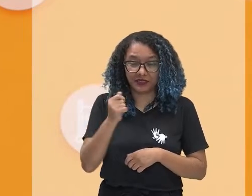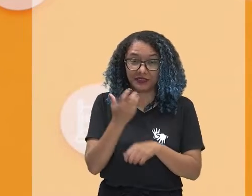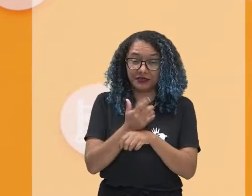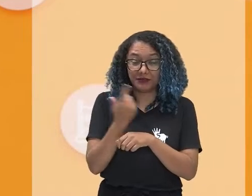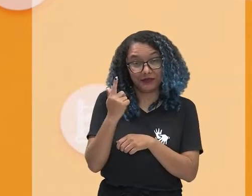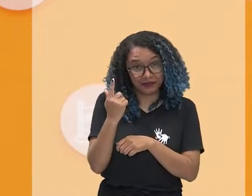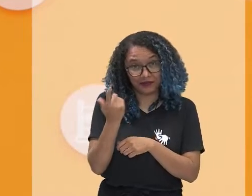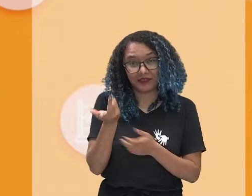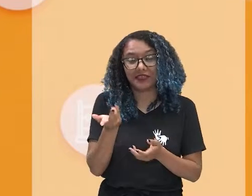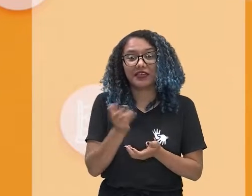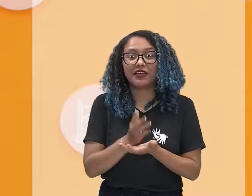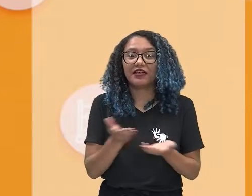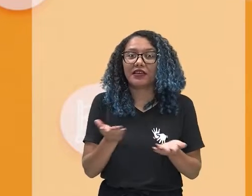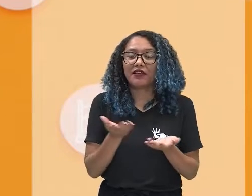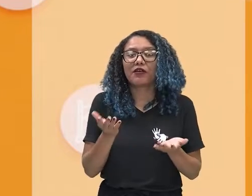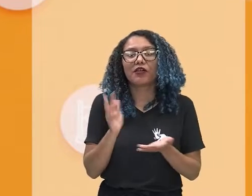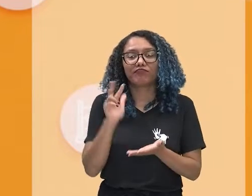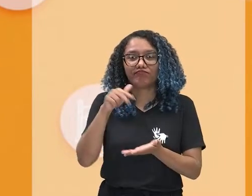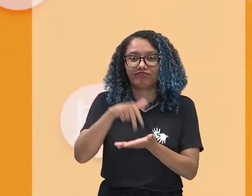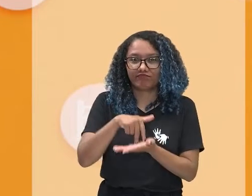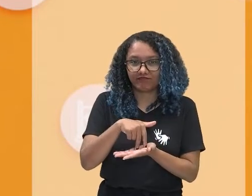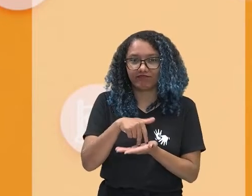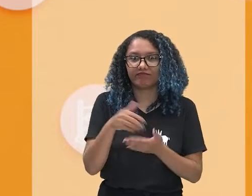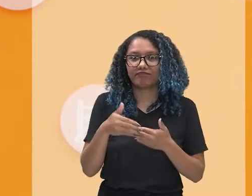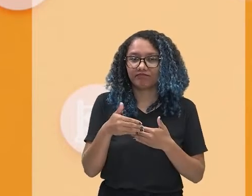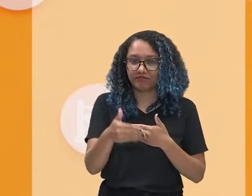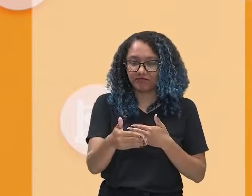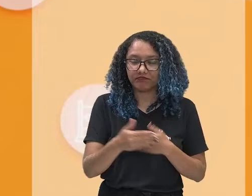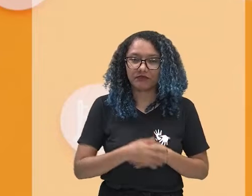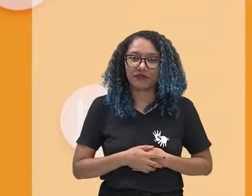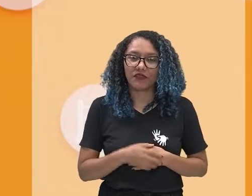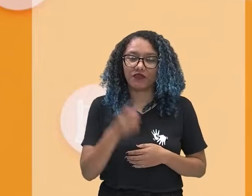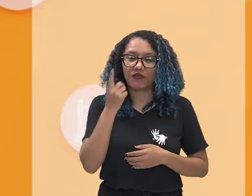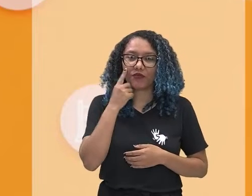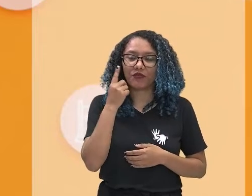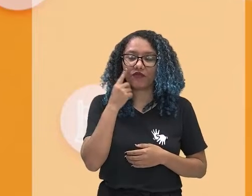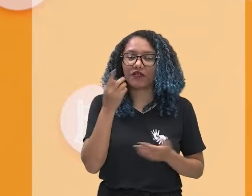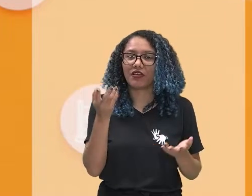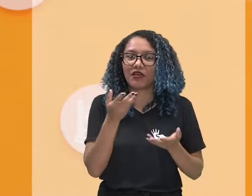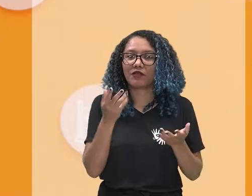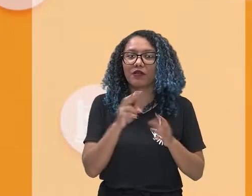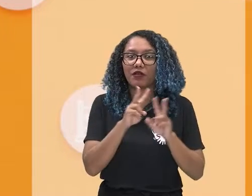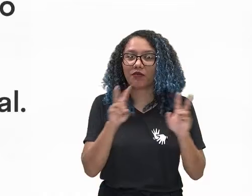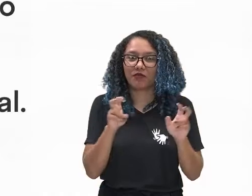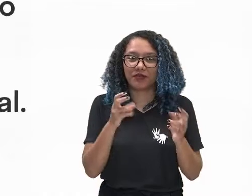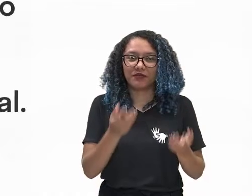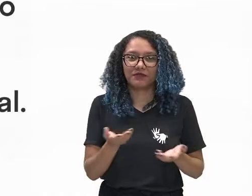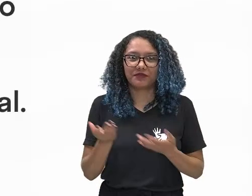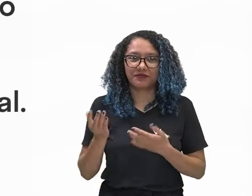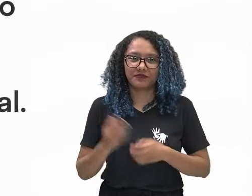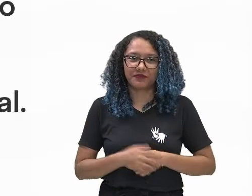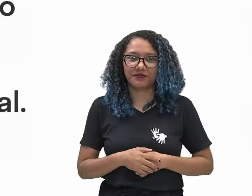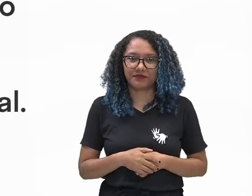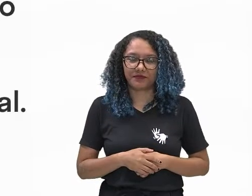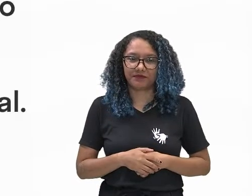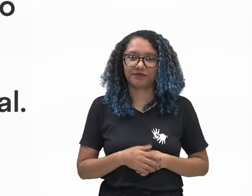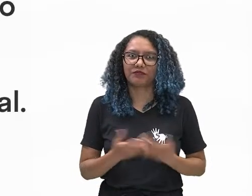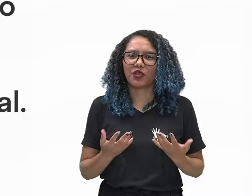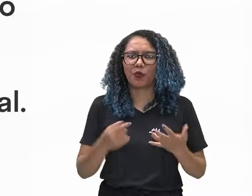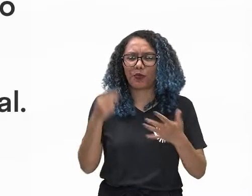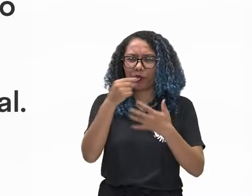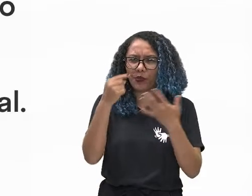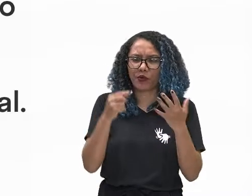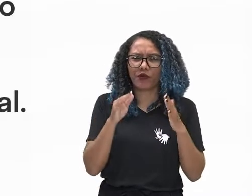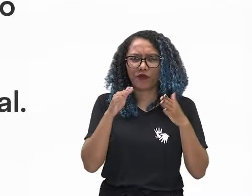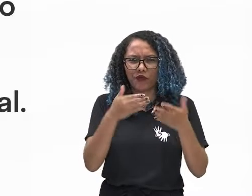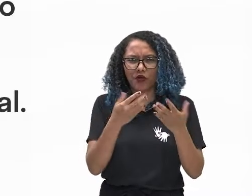de Geografia, e estarei acompanhando vocês ao longo desta aula. Vamos verificar qual o objeto de conhecimento. Noções de